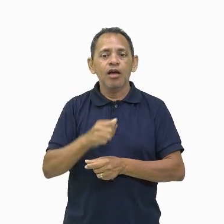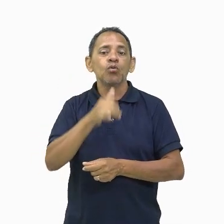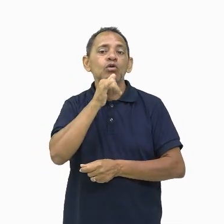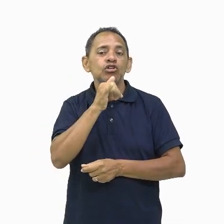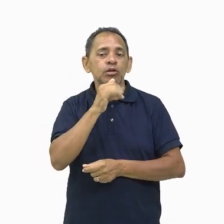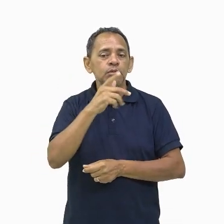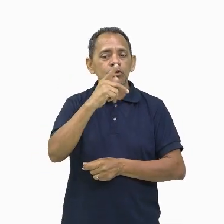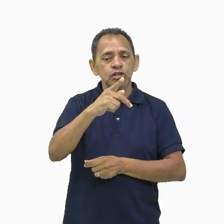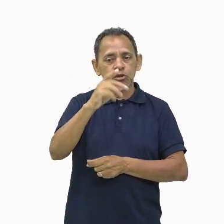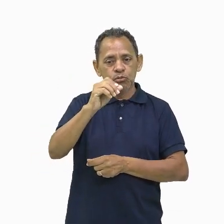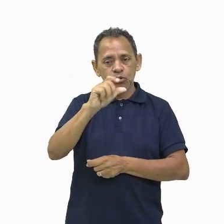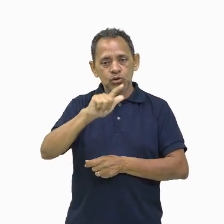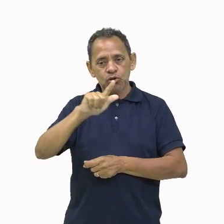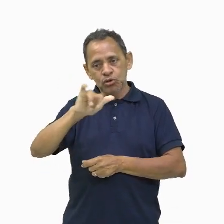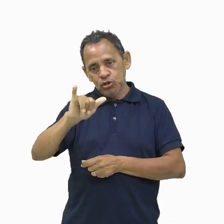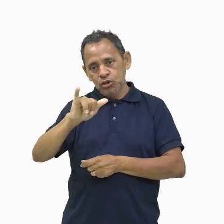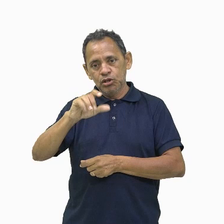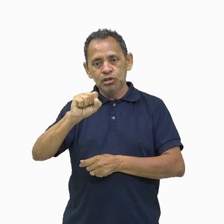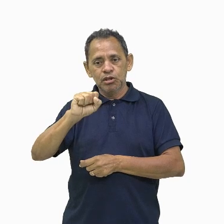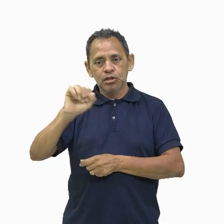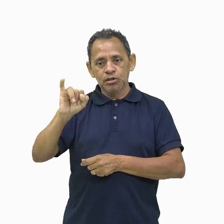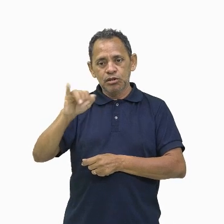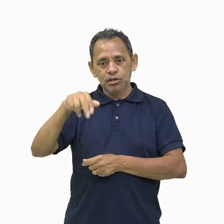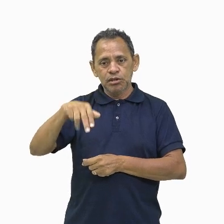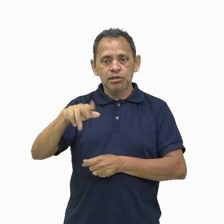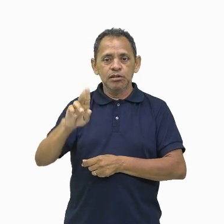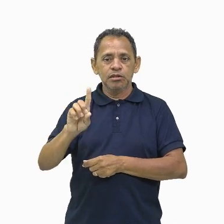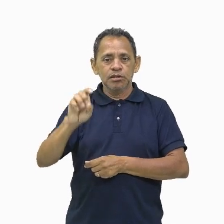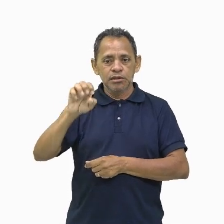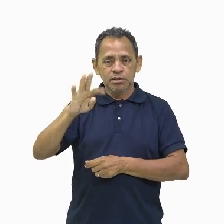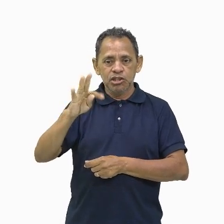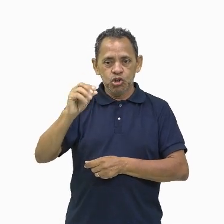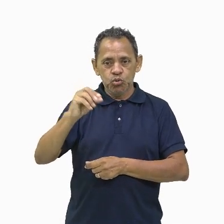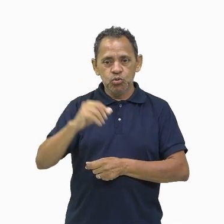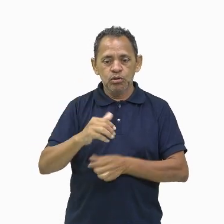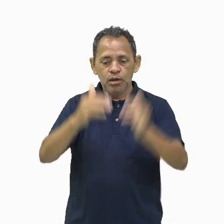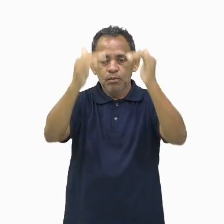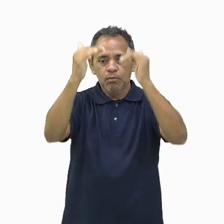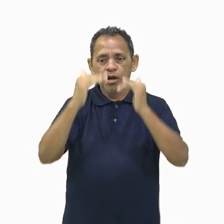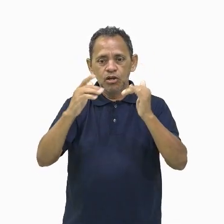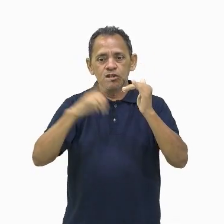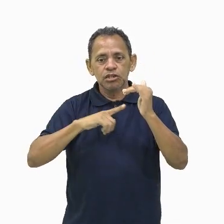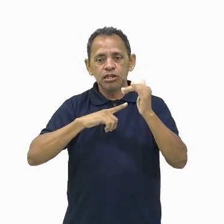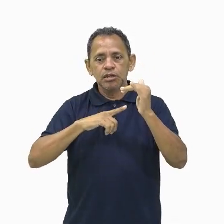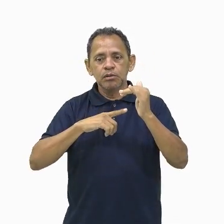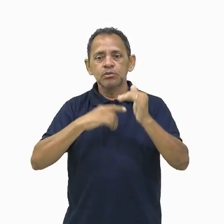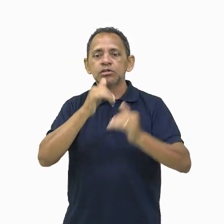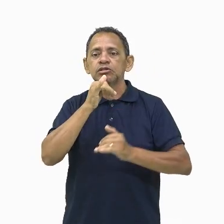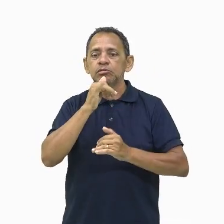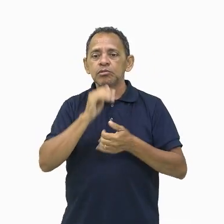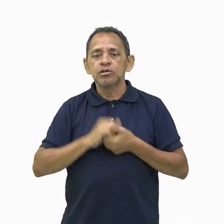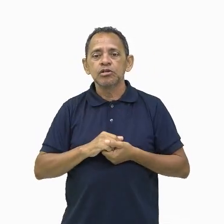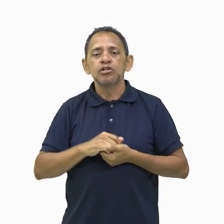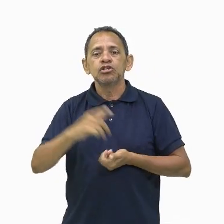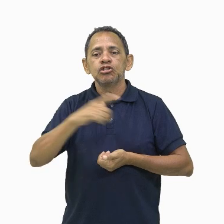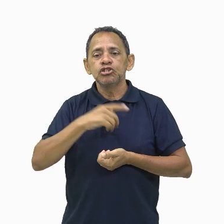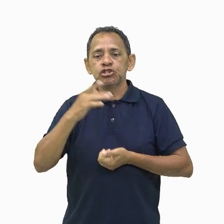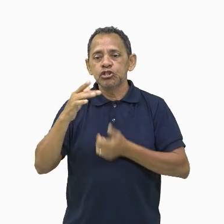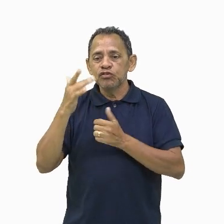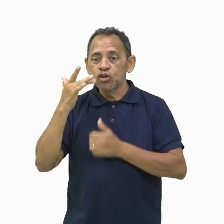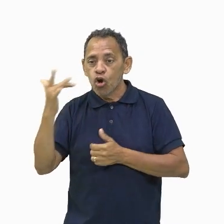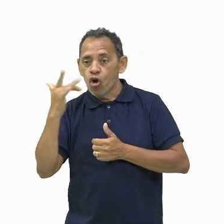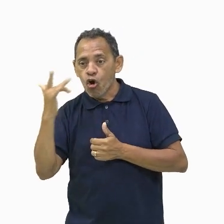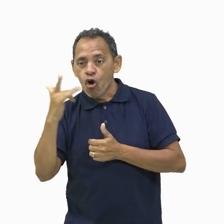ok? E aí, abaixo, nós temos aí um exemplo. Tive ouro, tive gado, tive